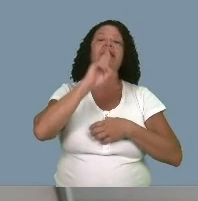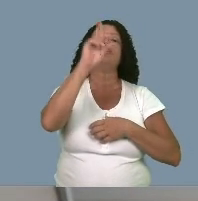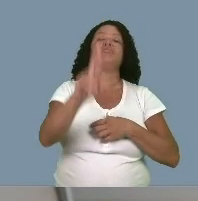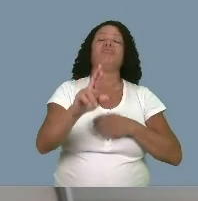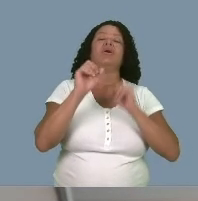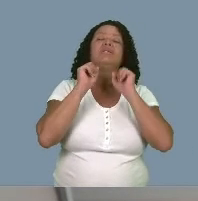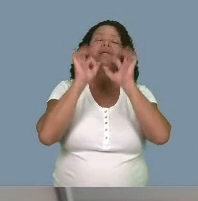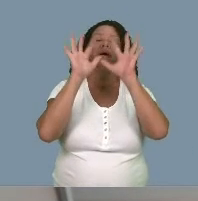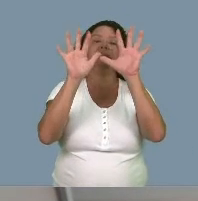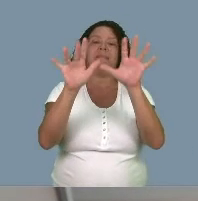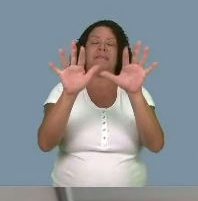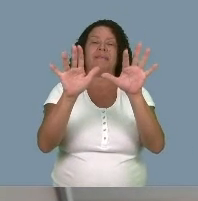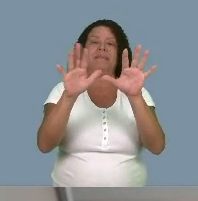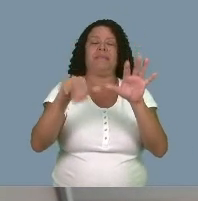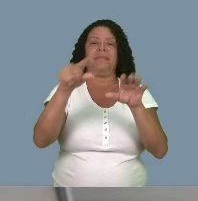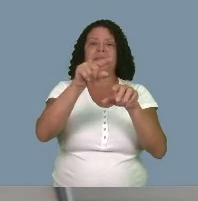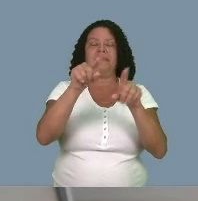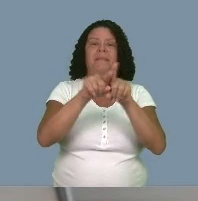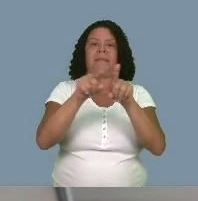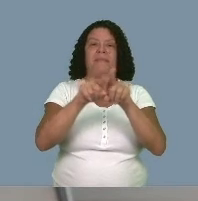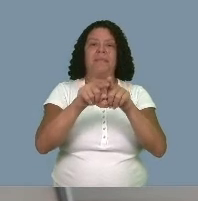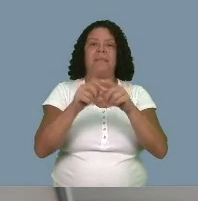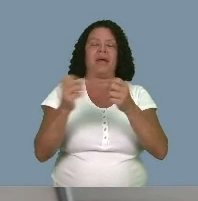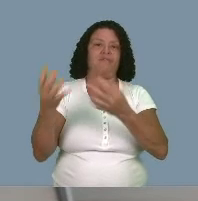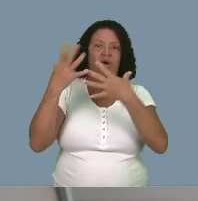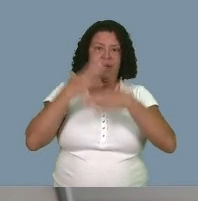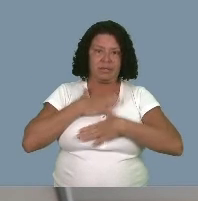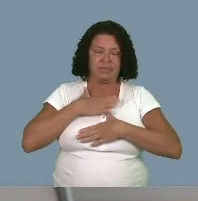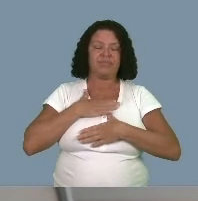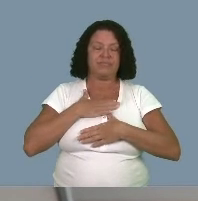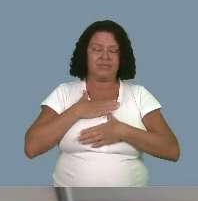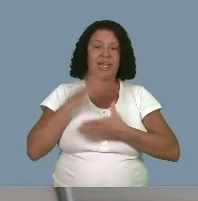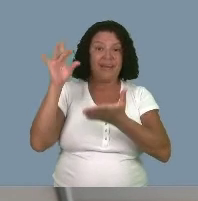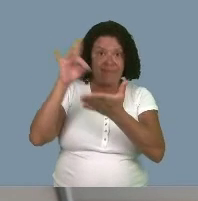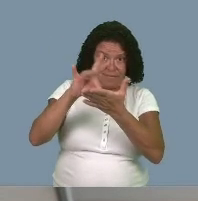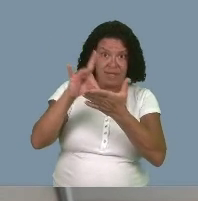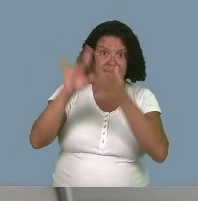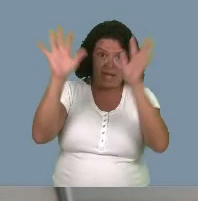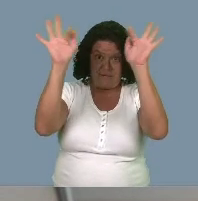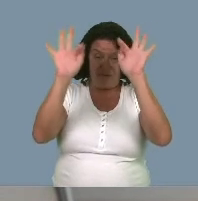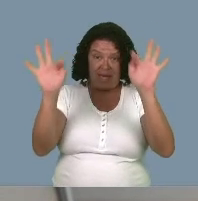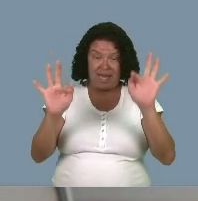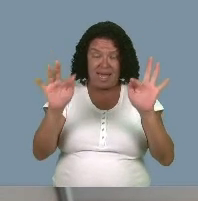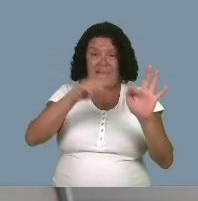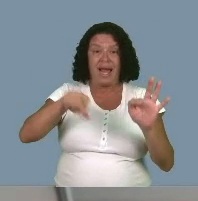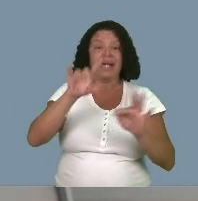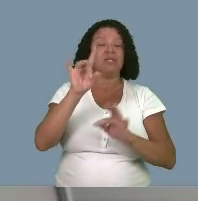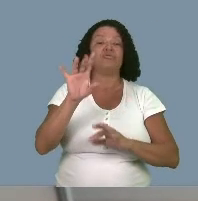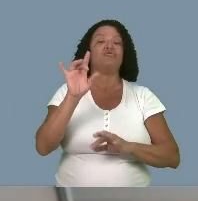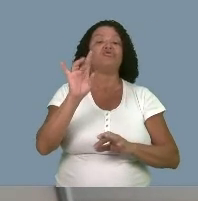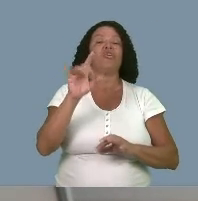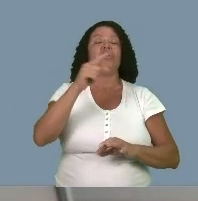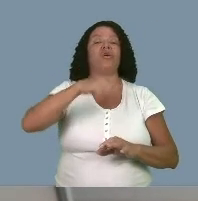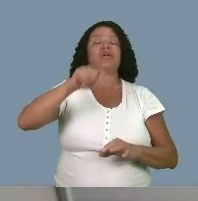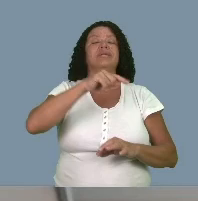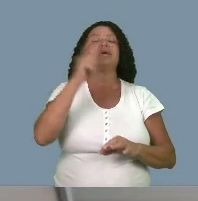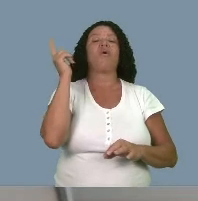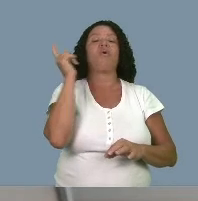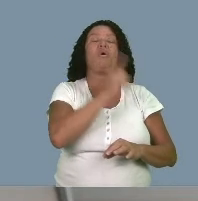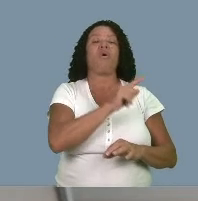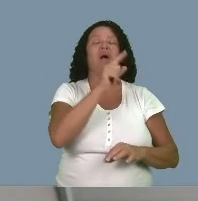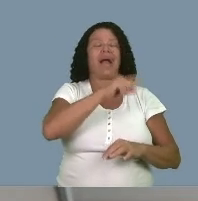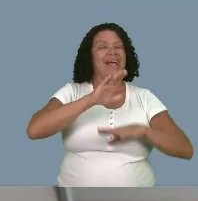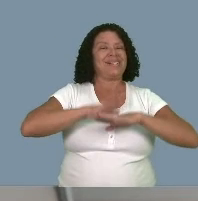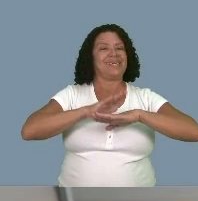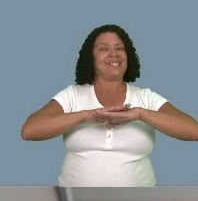jorram fora de nós. A verdadeira felicidade, então, ela não está nessas conquistas pessoais, no